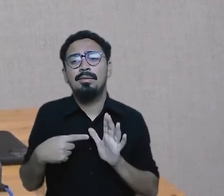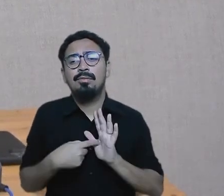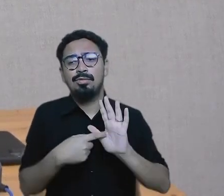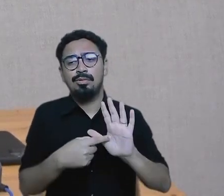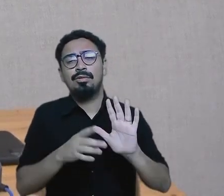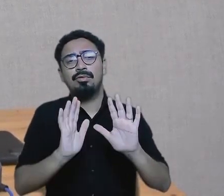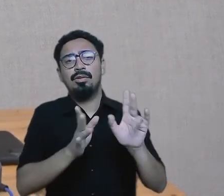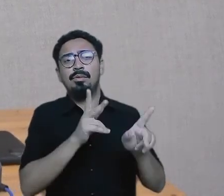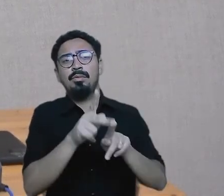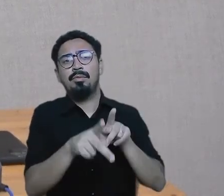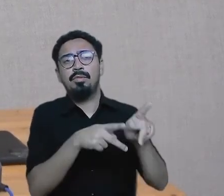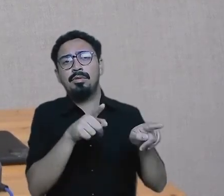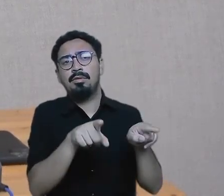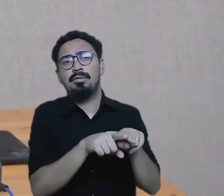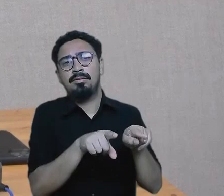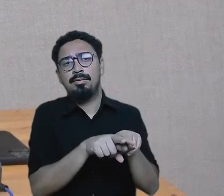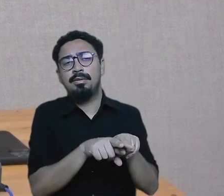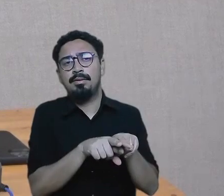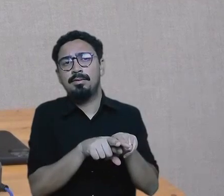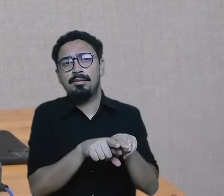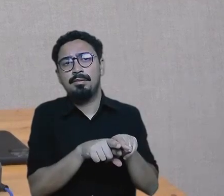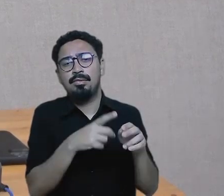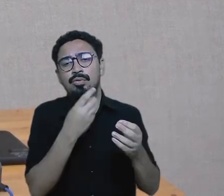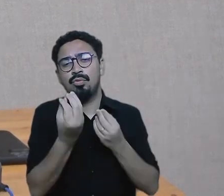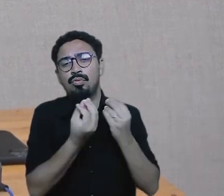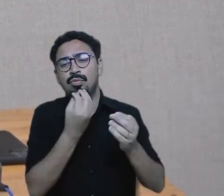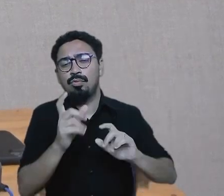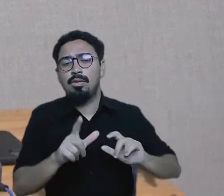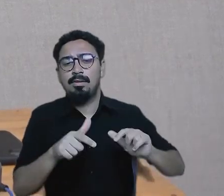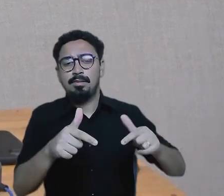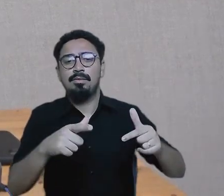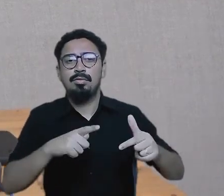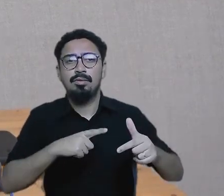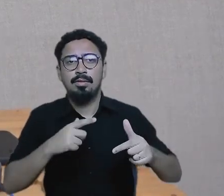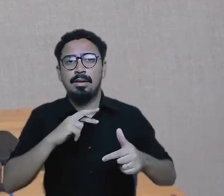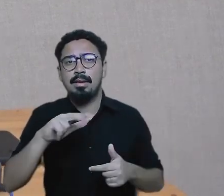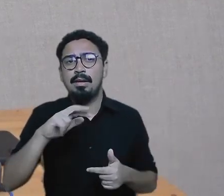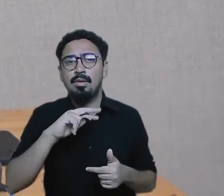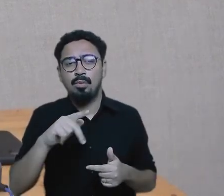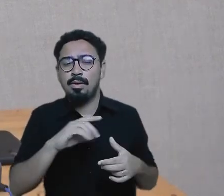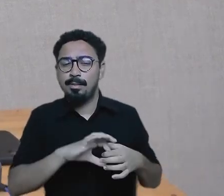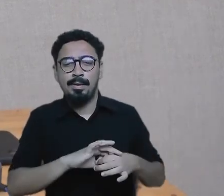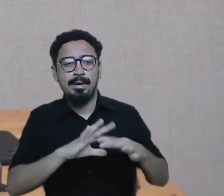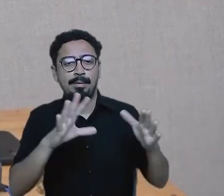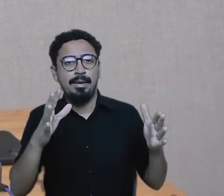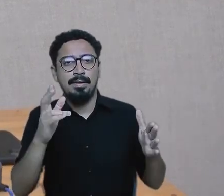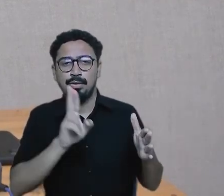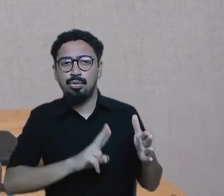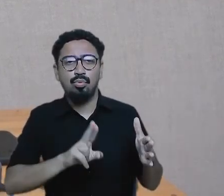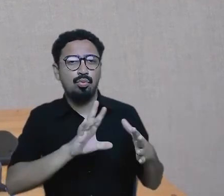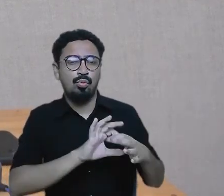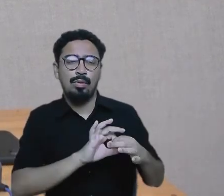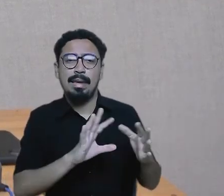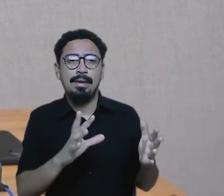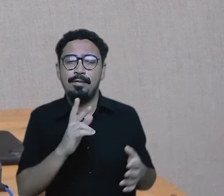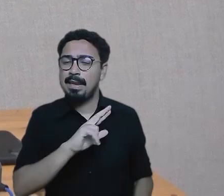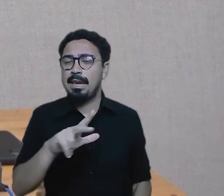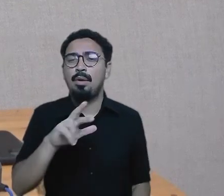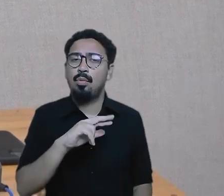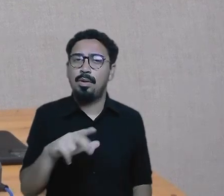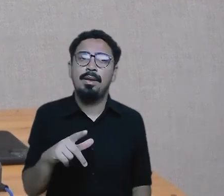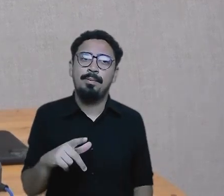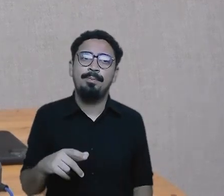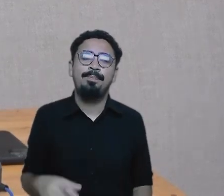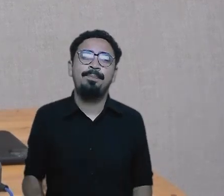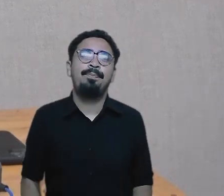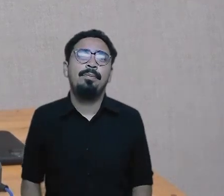é a forma do que é então não é um cheque em branco tá muito claro ali o que tá fechado e o que tá aberto